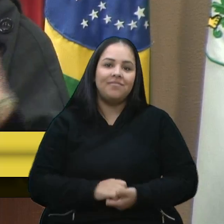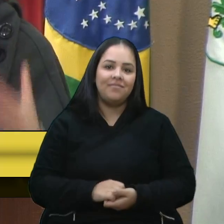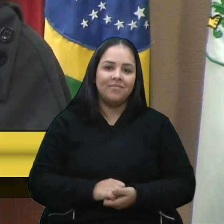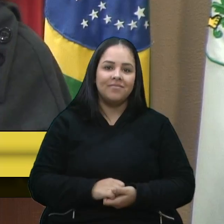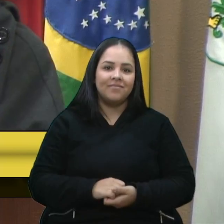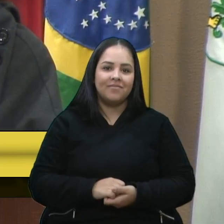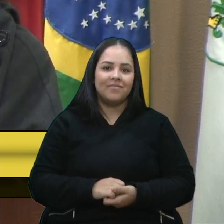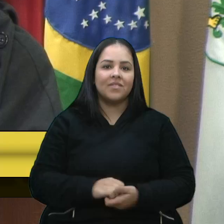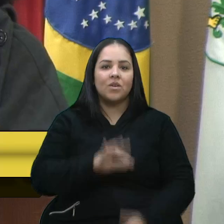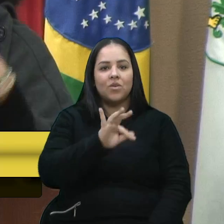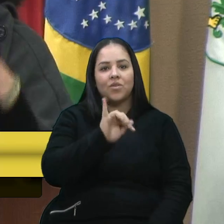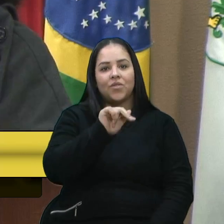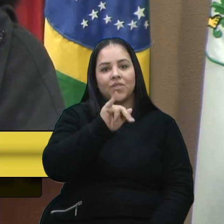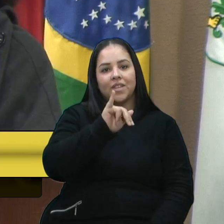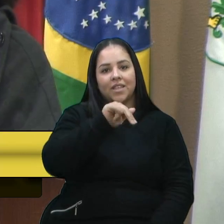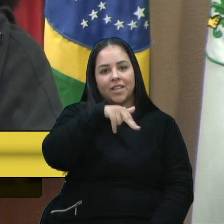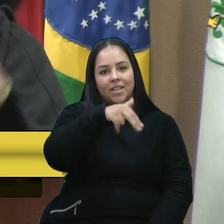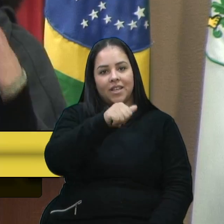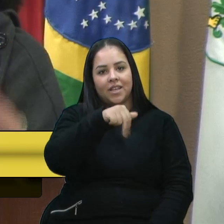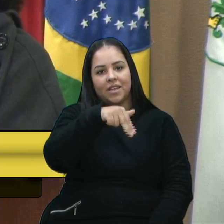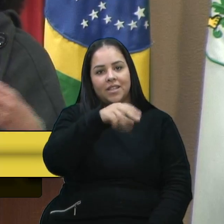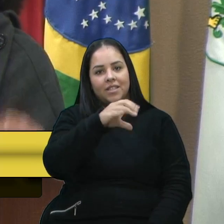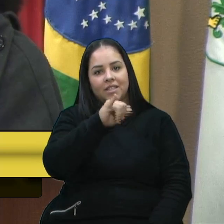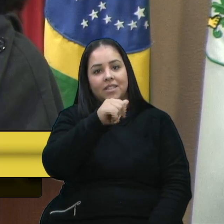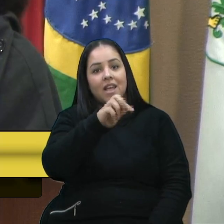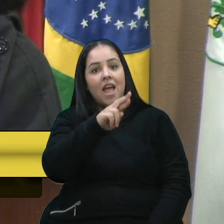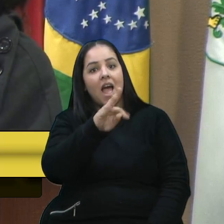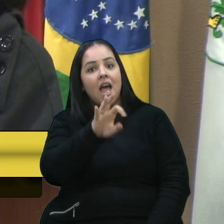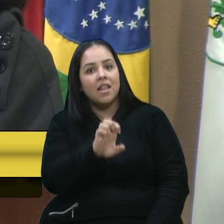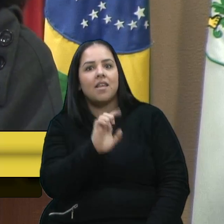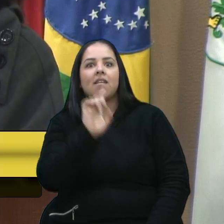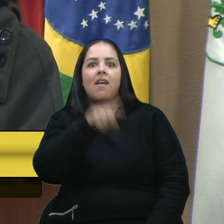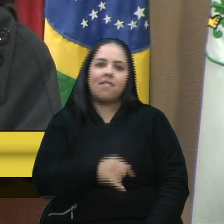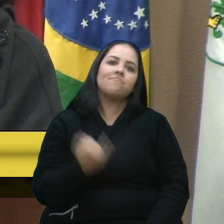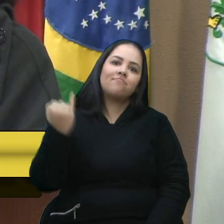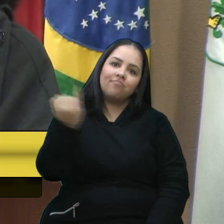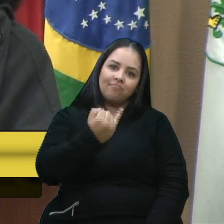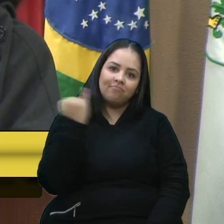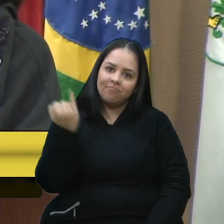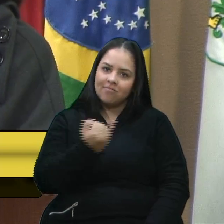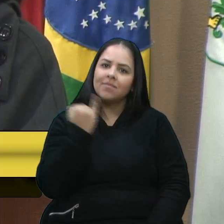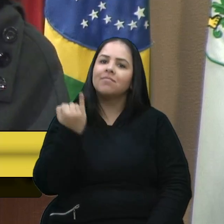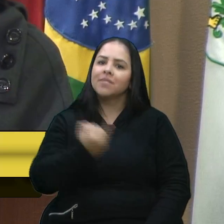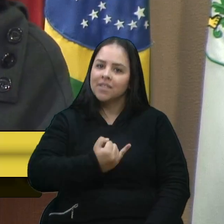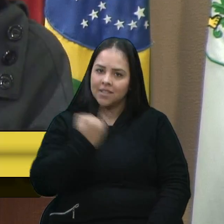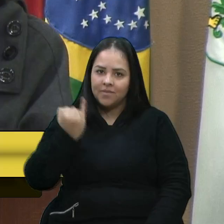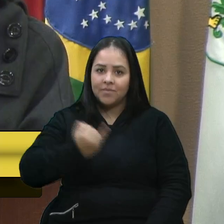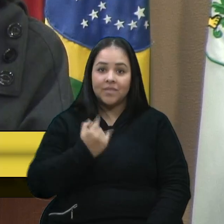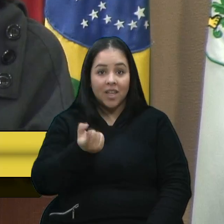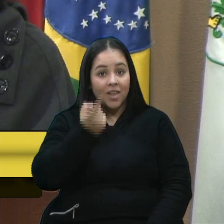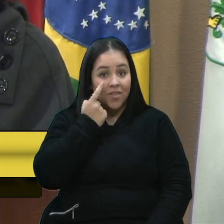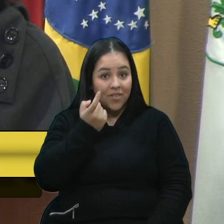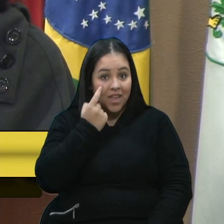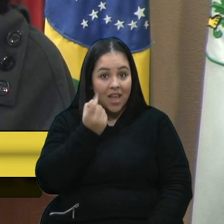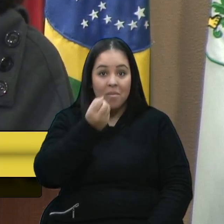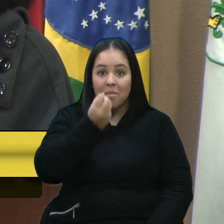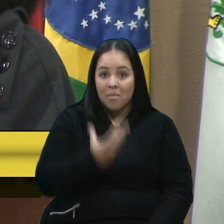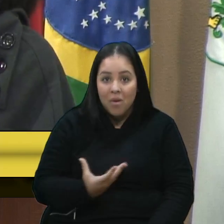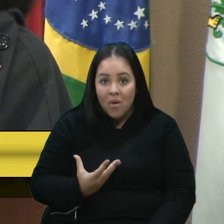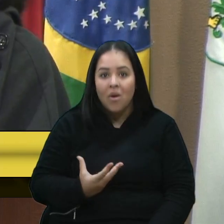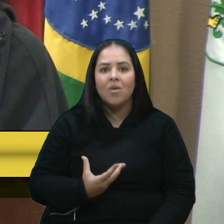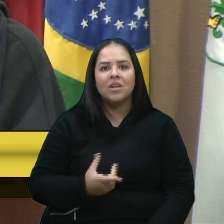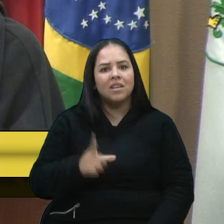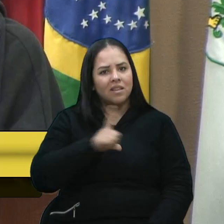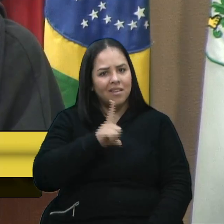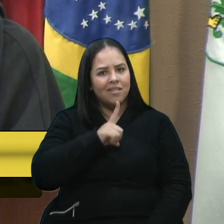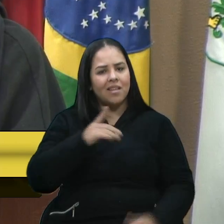O Financiarte é uma política muito importante e é muito bom ver o incentivo que vai ser dado de 400